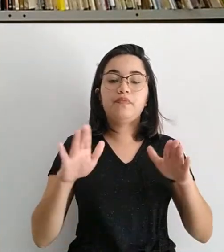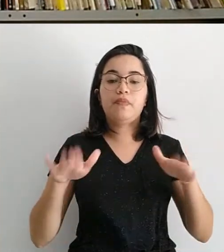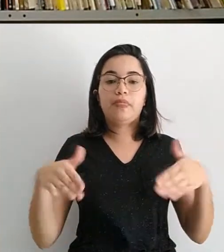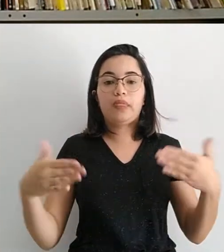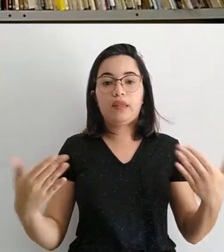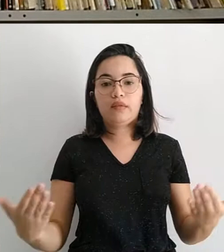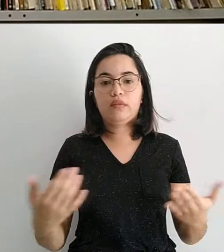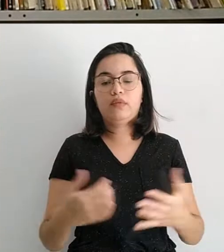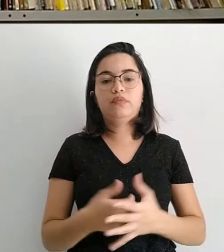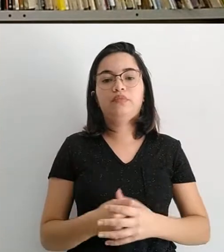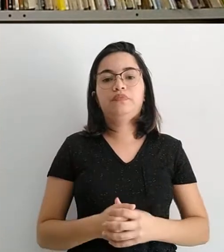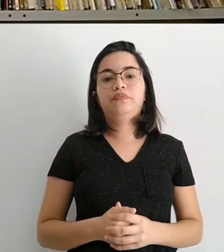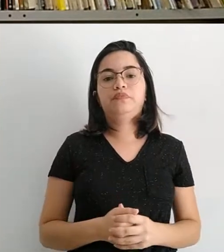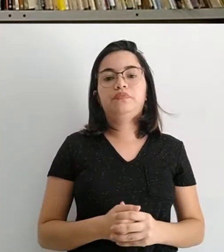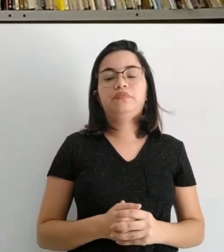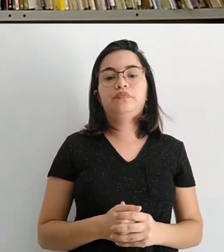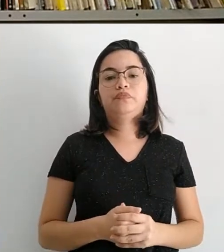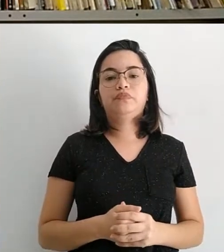Então,